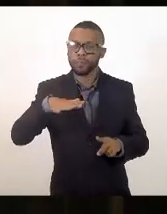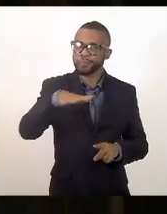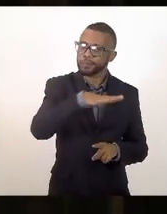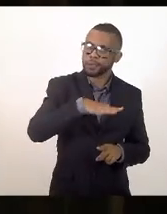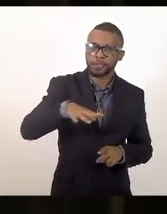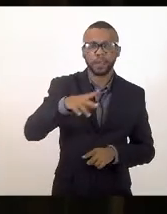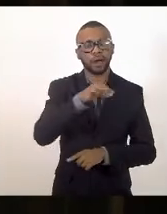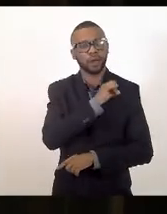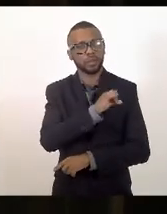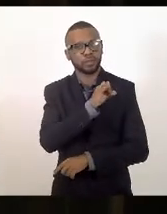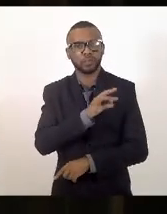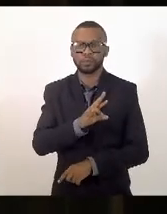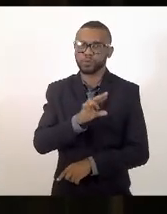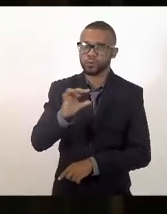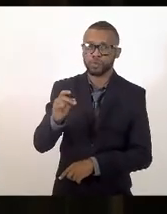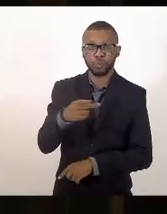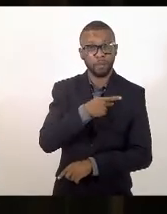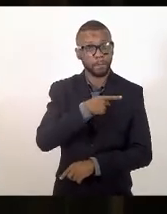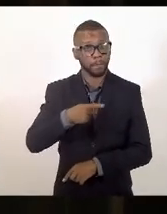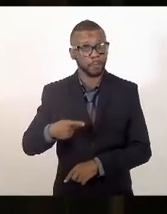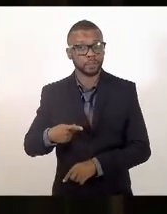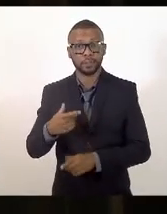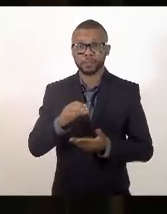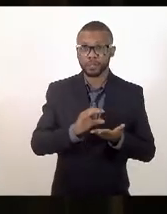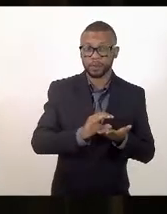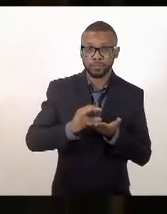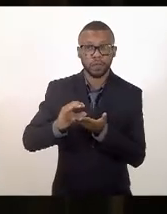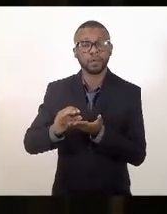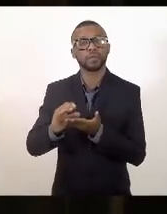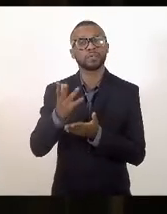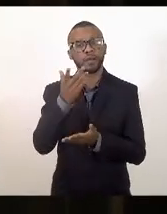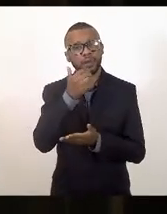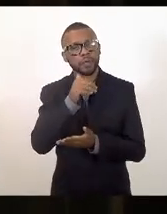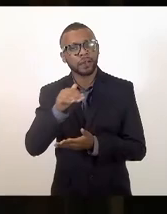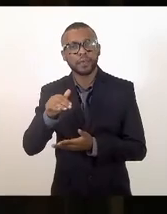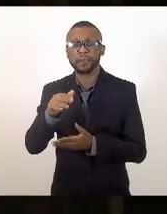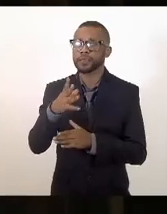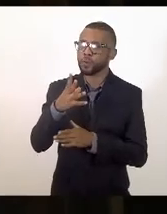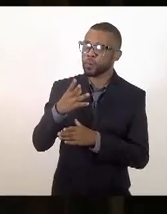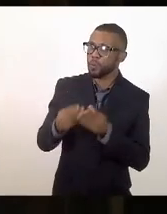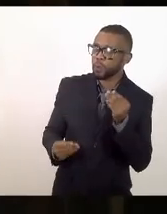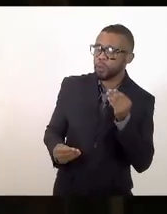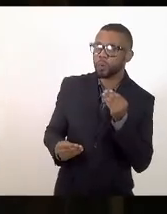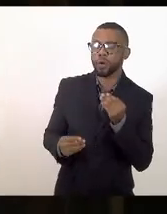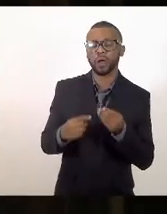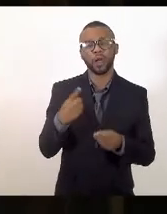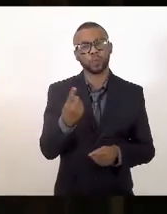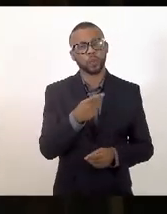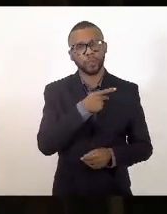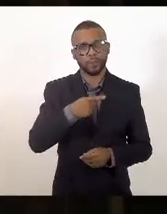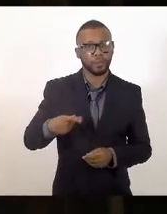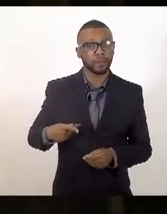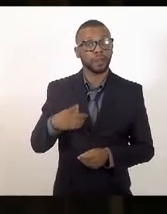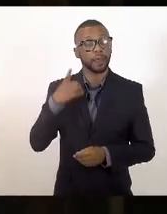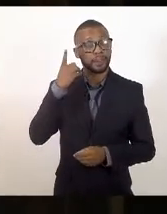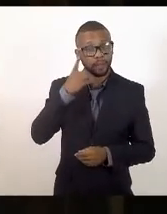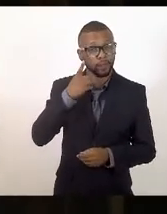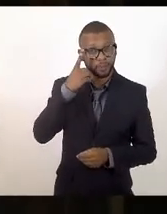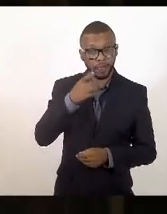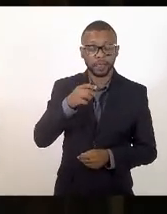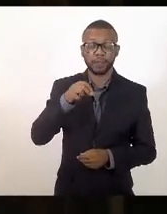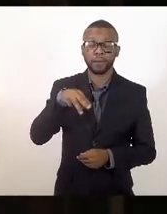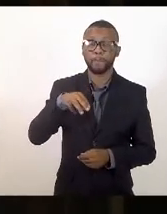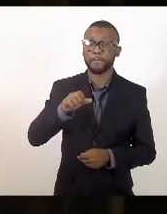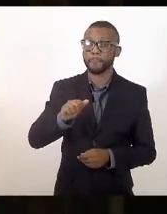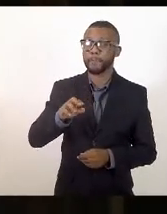fluminense. Eu, como presidente da CPI de Crianças Desaparecidas, no qual a nossa presidente aqui, deputada Marta Rocha, é membro,